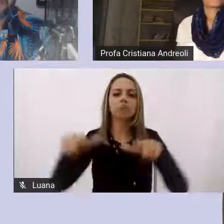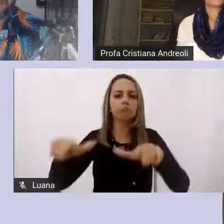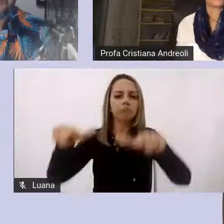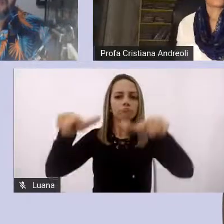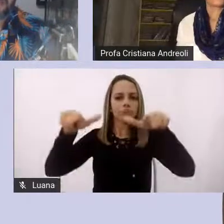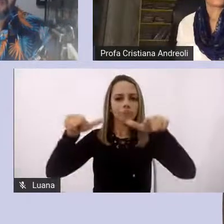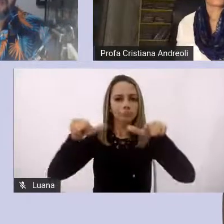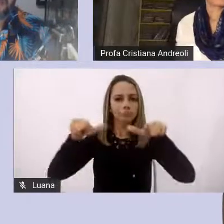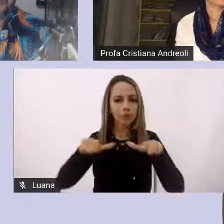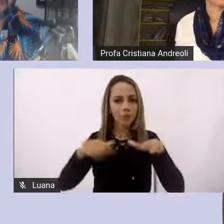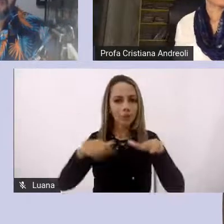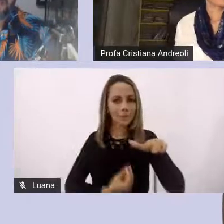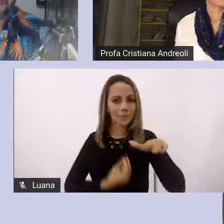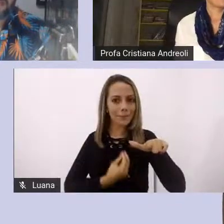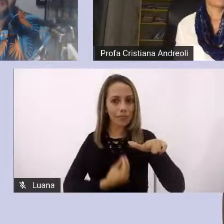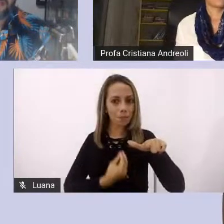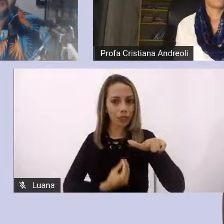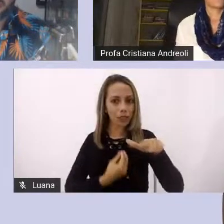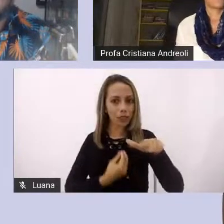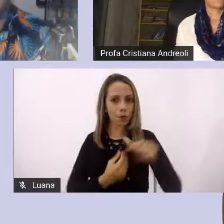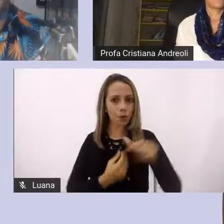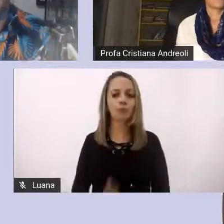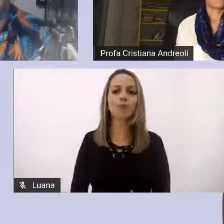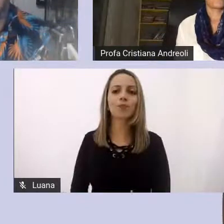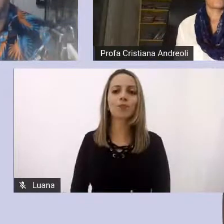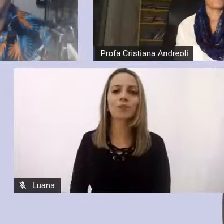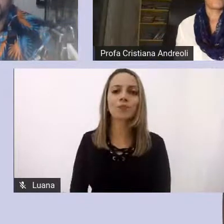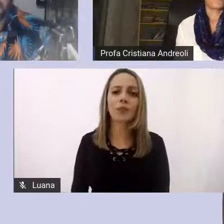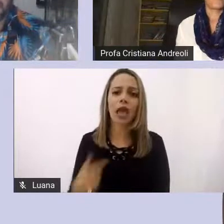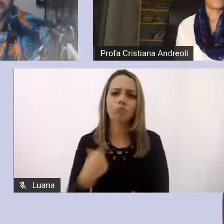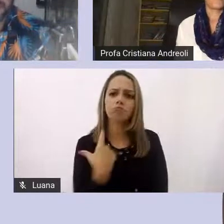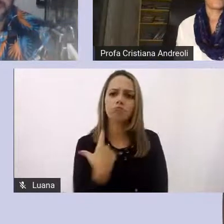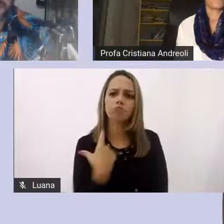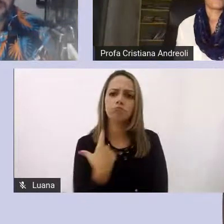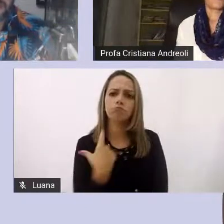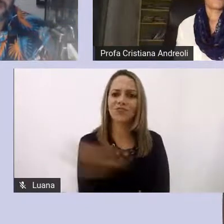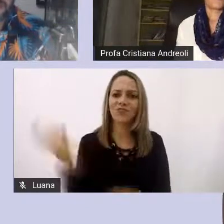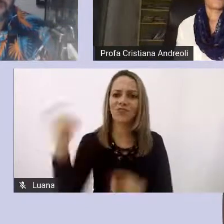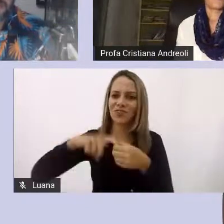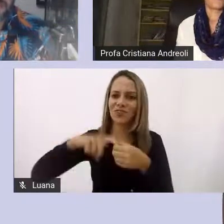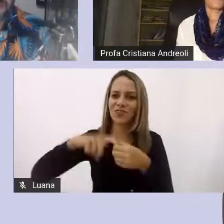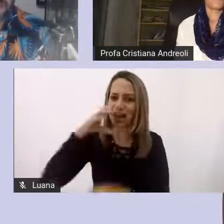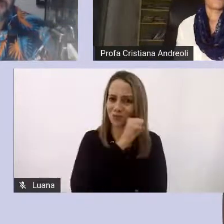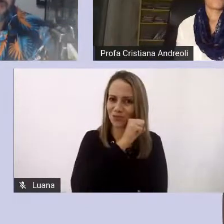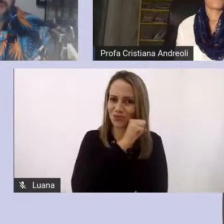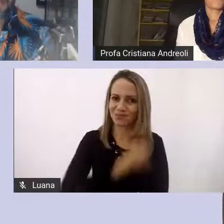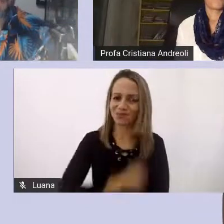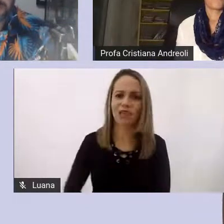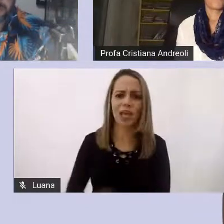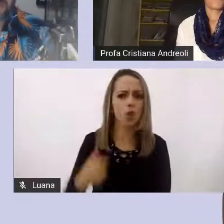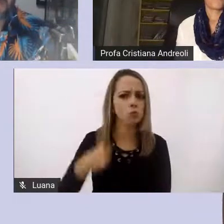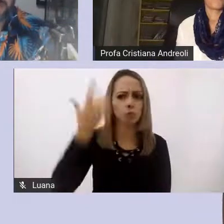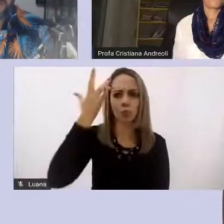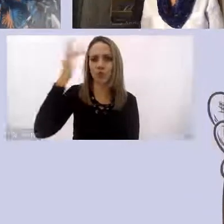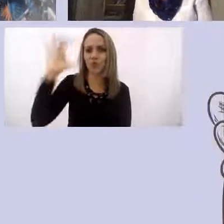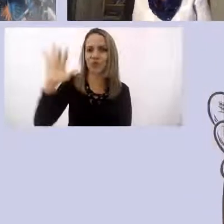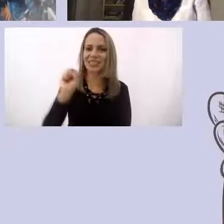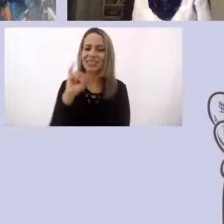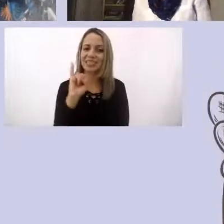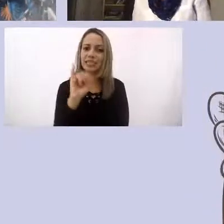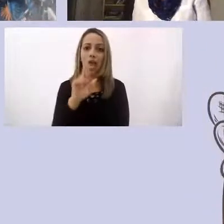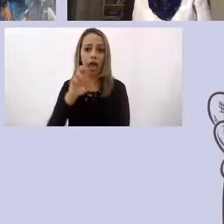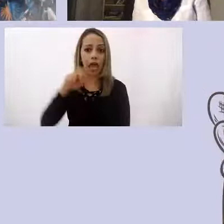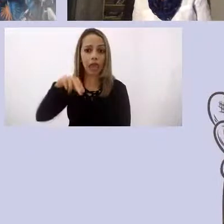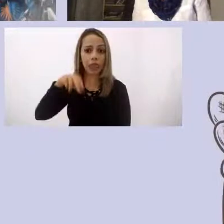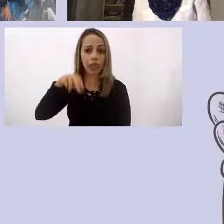Eu saí rapidinho, eu não sei se Renê, Jaqueline e você entenderam os meus agradecimentos, ao Gustavo, o pessoal que está aí por